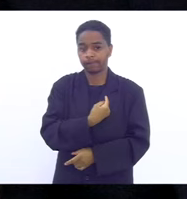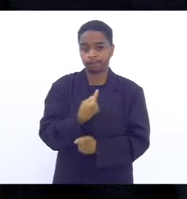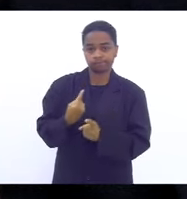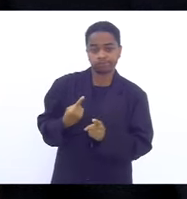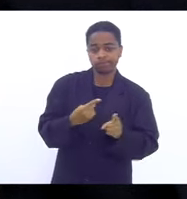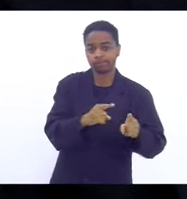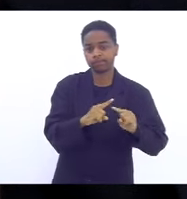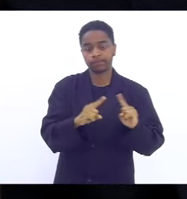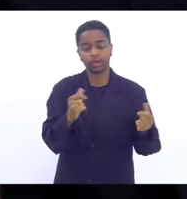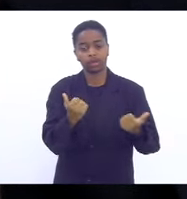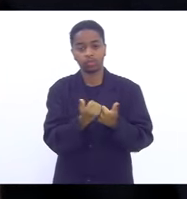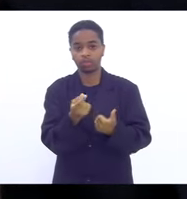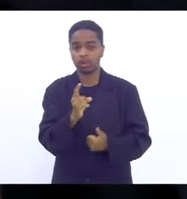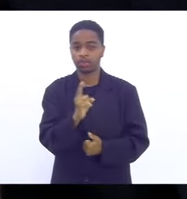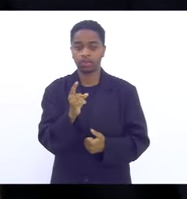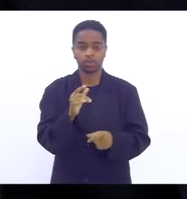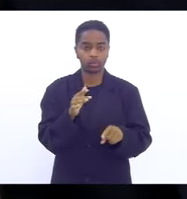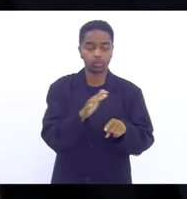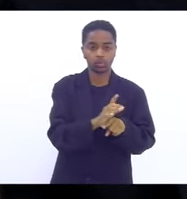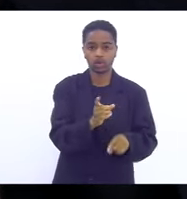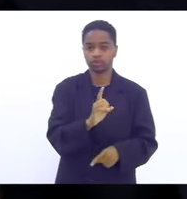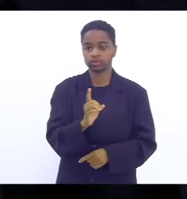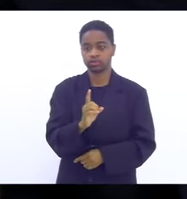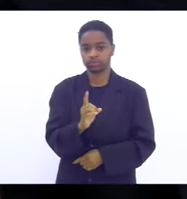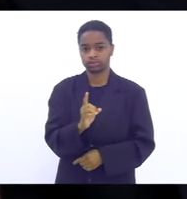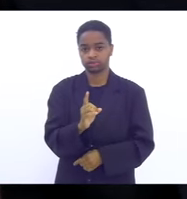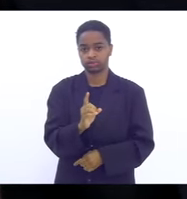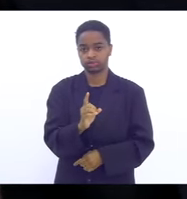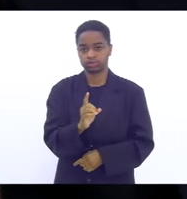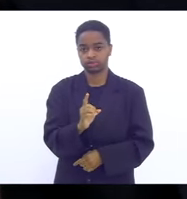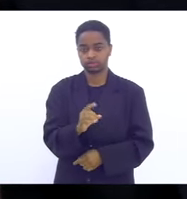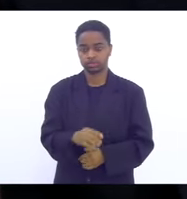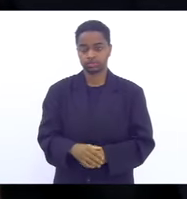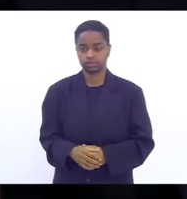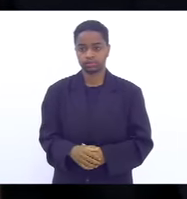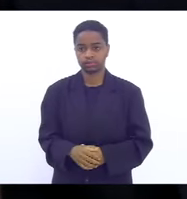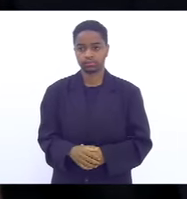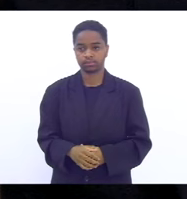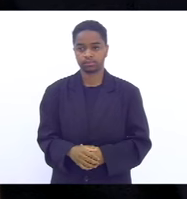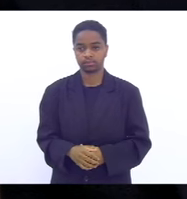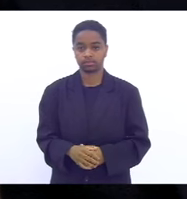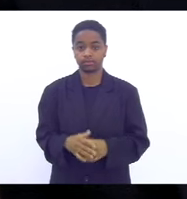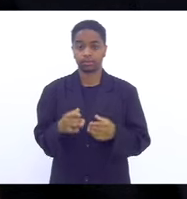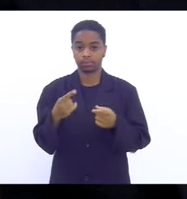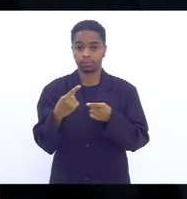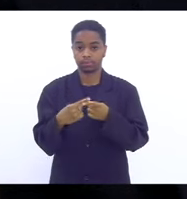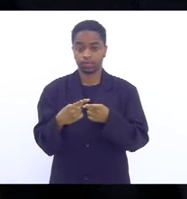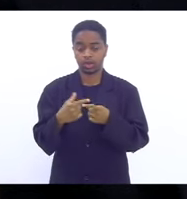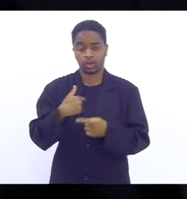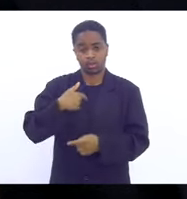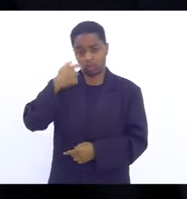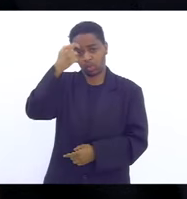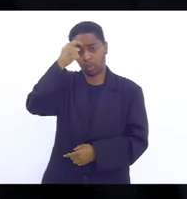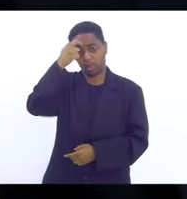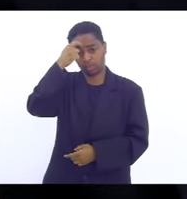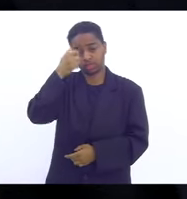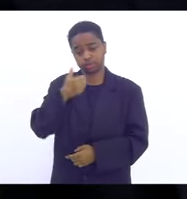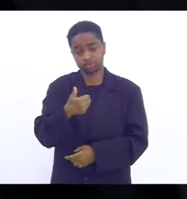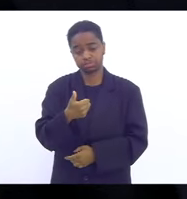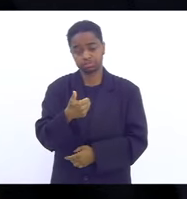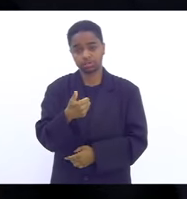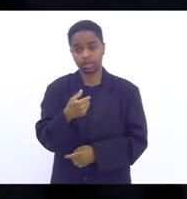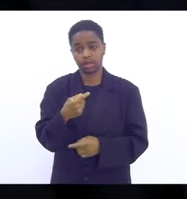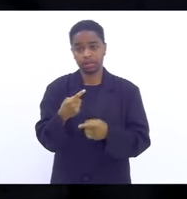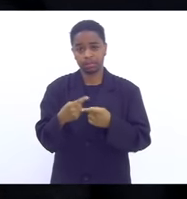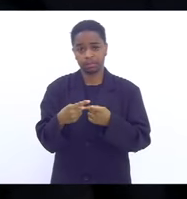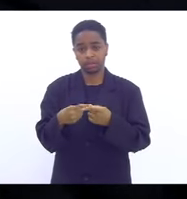apoiar. Entendeu, meu nobre presidente Rodrigo Amorim? Tá? Eu sou muito consciente disso. Eu bebo